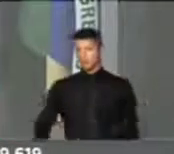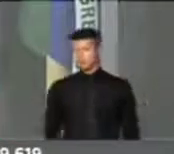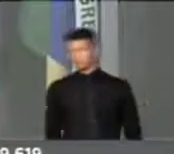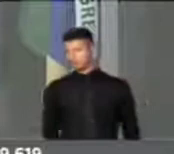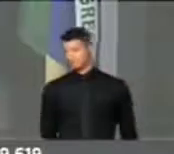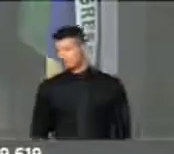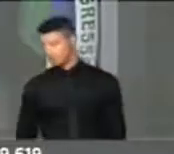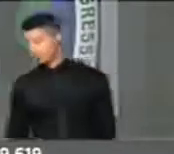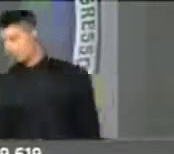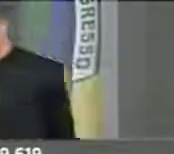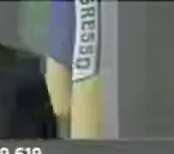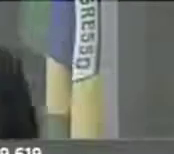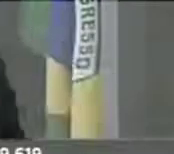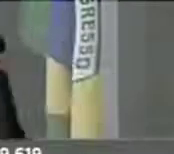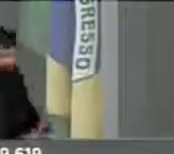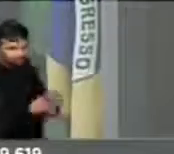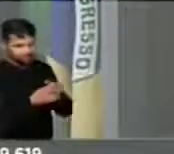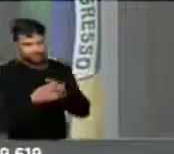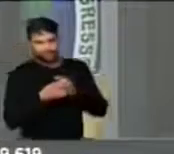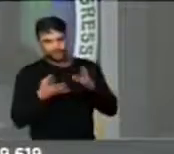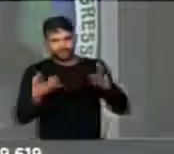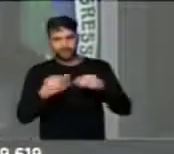É salutar, é democrático.